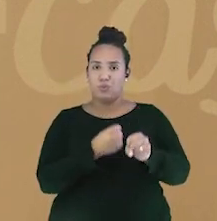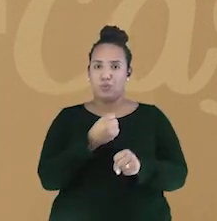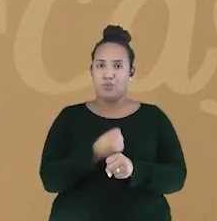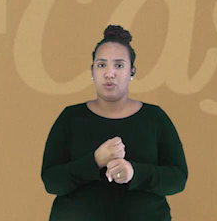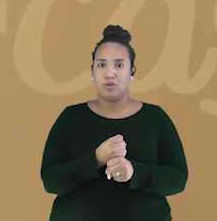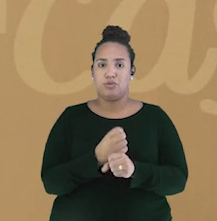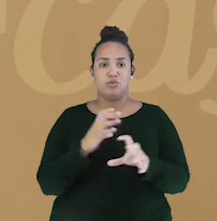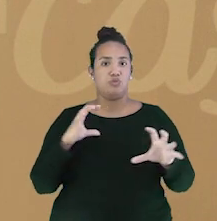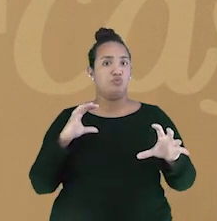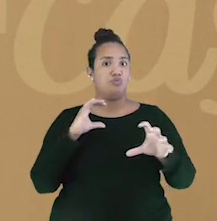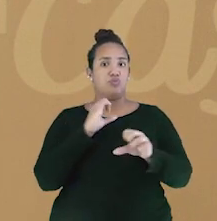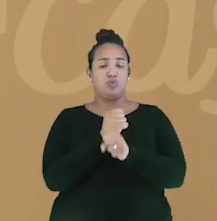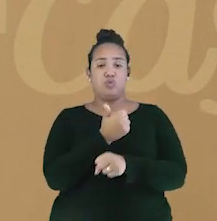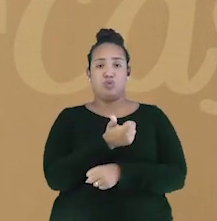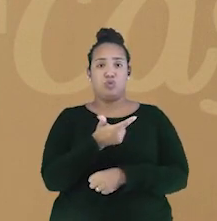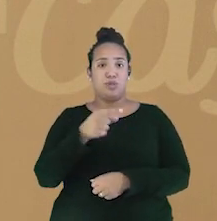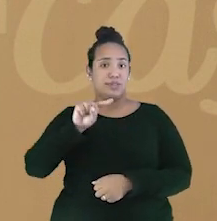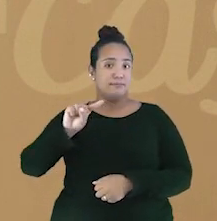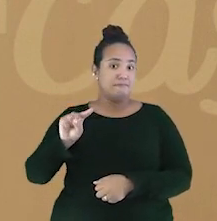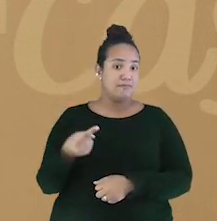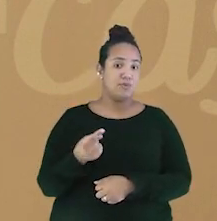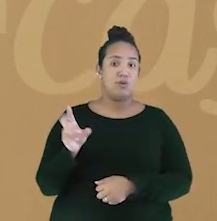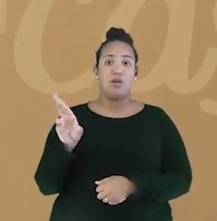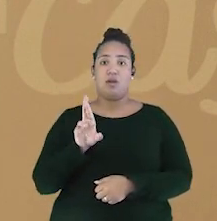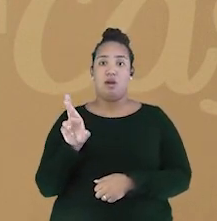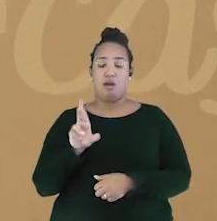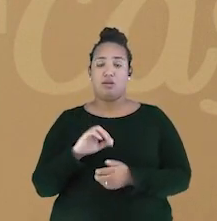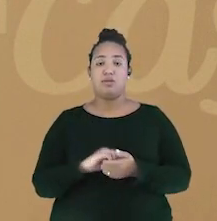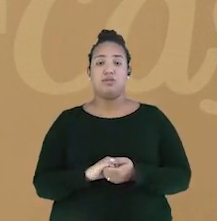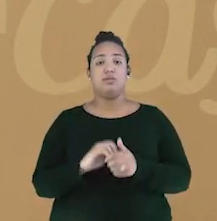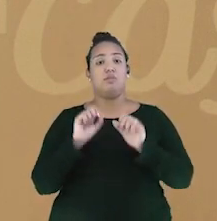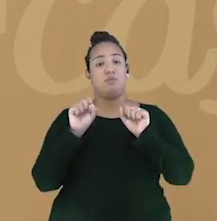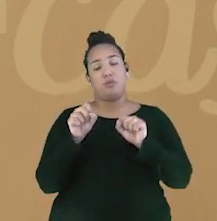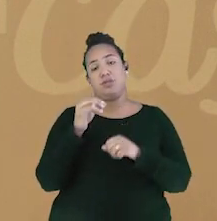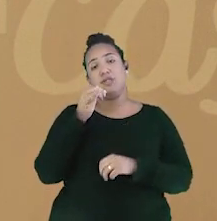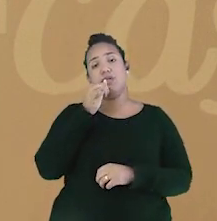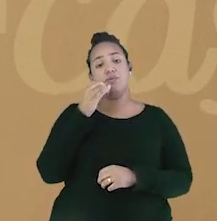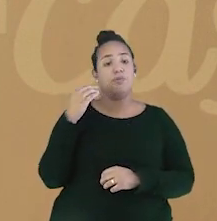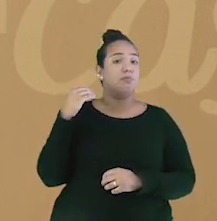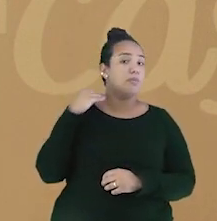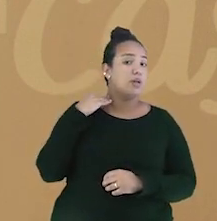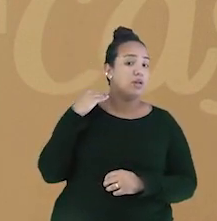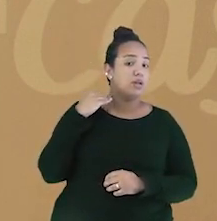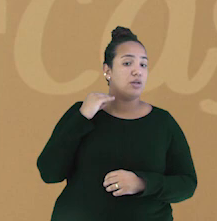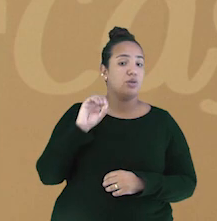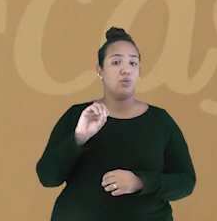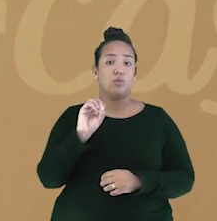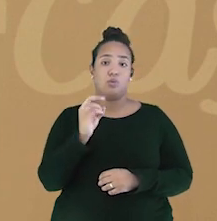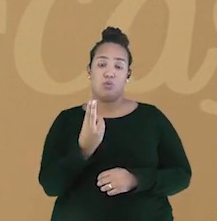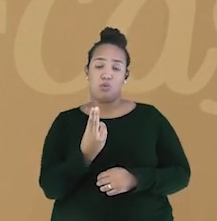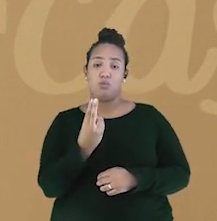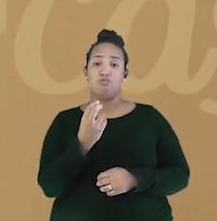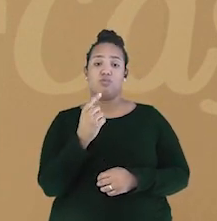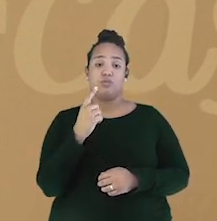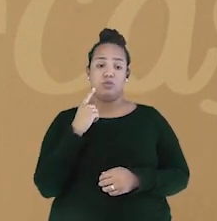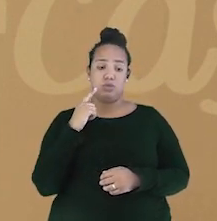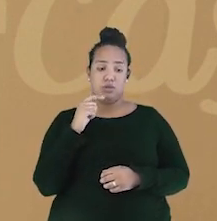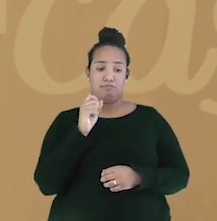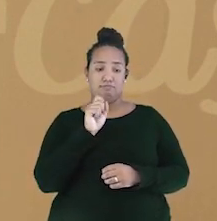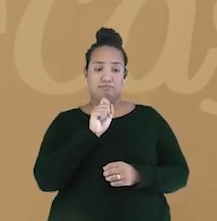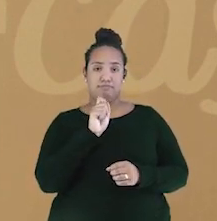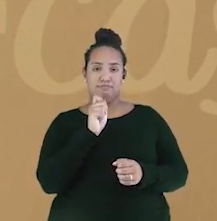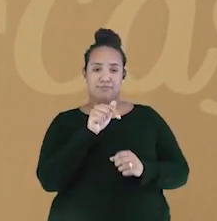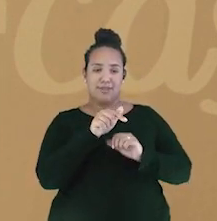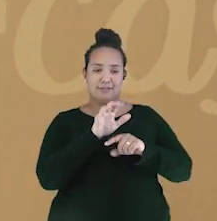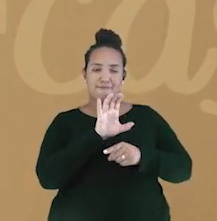reais Pode guardar esse dinheiro em uma poupança ou fazer uma aplicação bancária segura e tem como